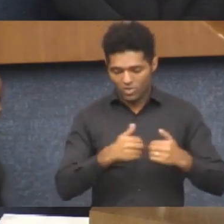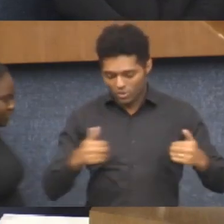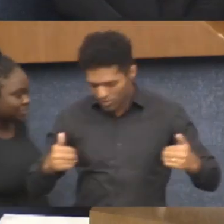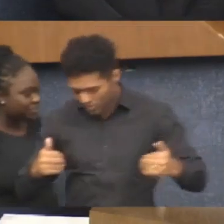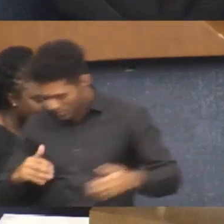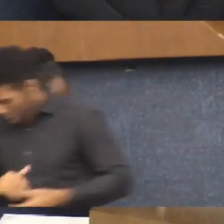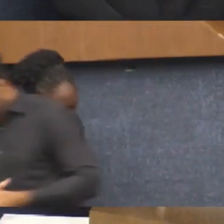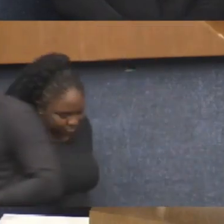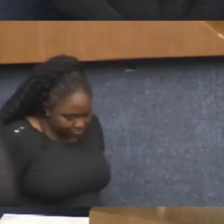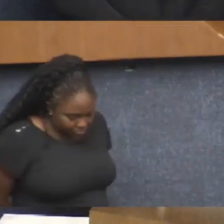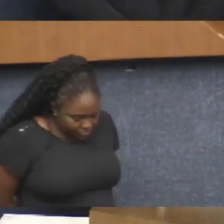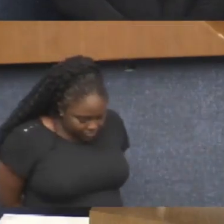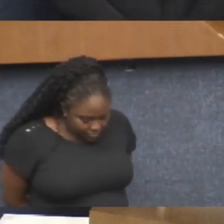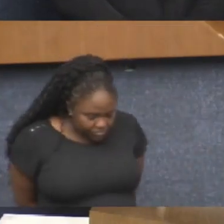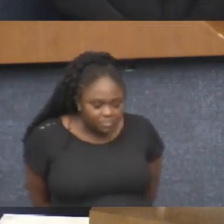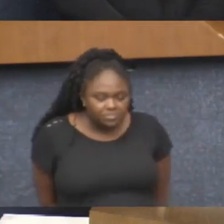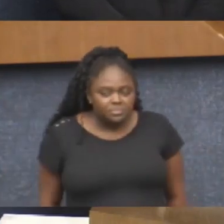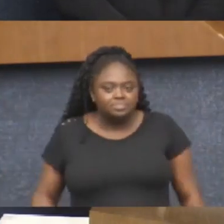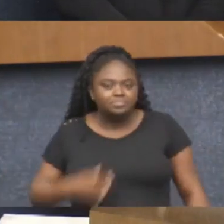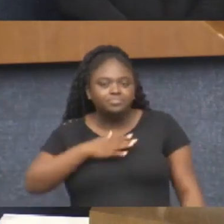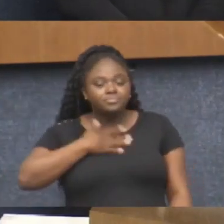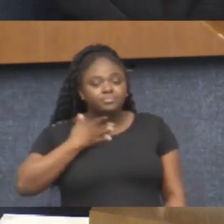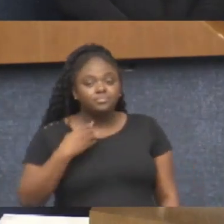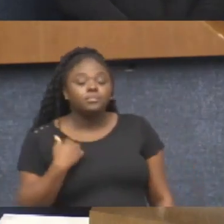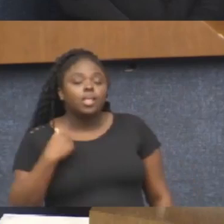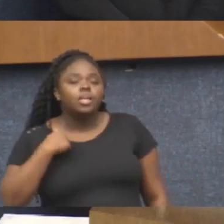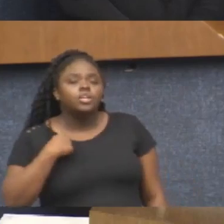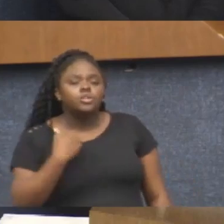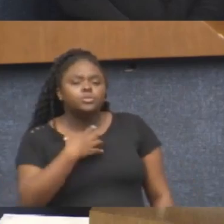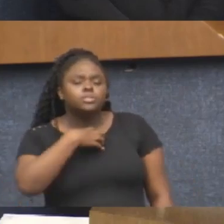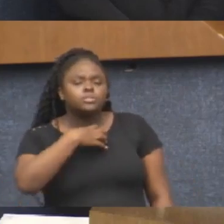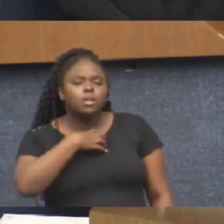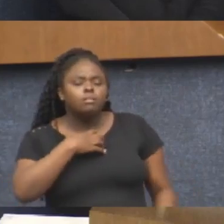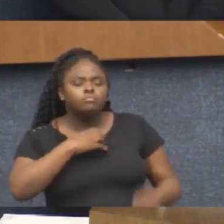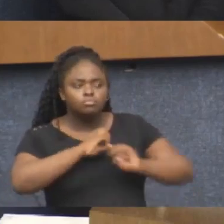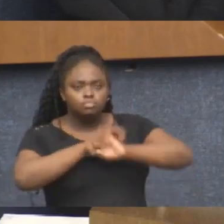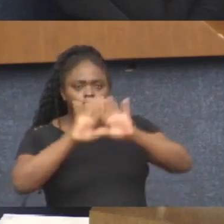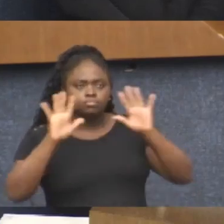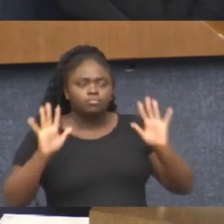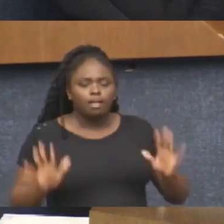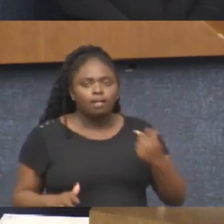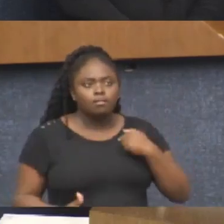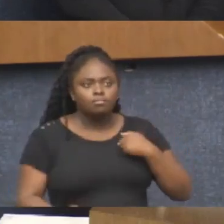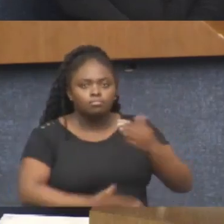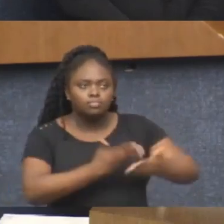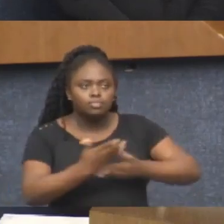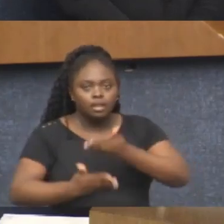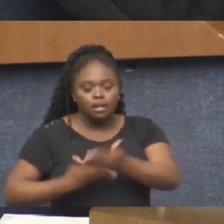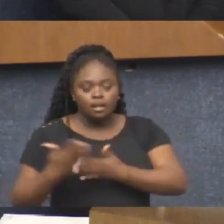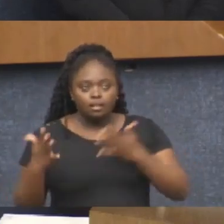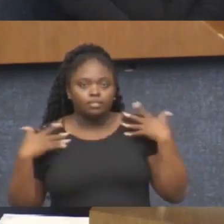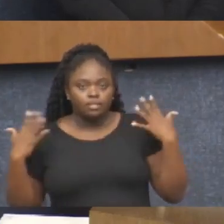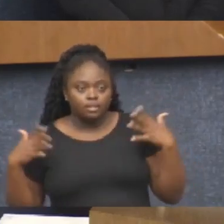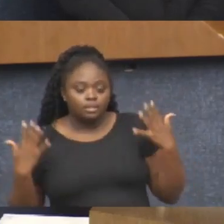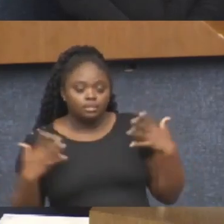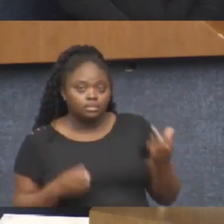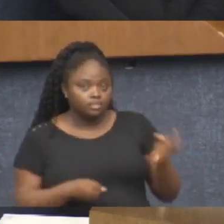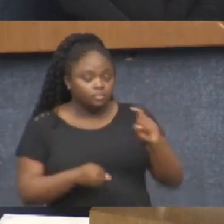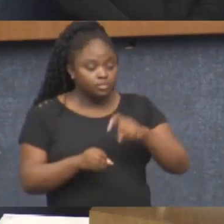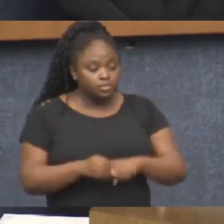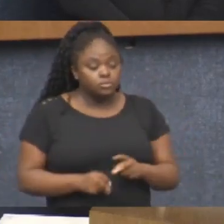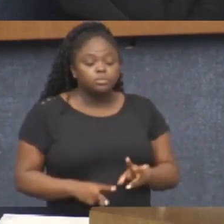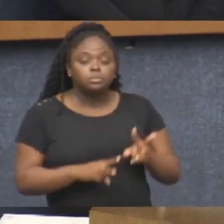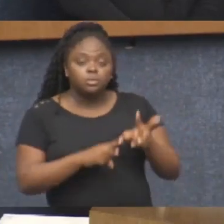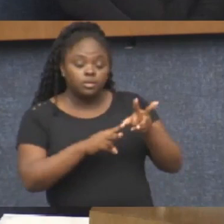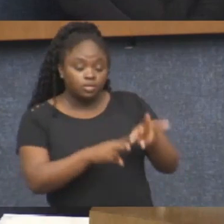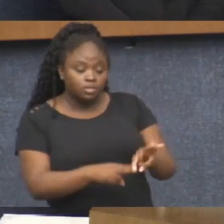eu senti isso, eu senti essa sensação muito clara e assim, compartilhei muito da alegria dele de estar voltando, assim